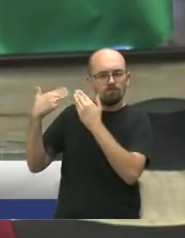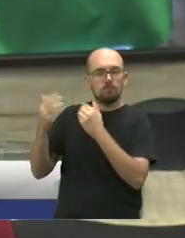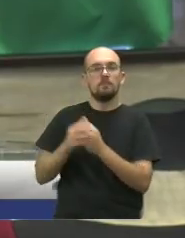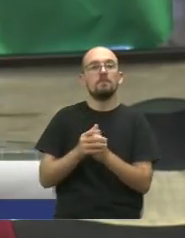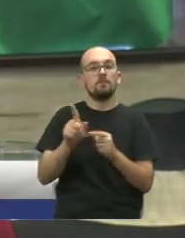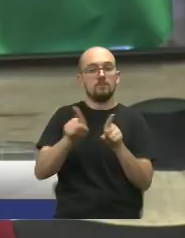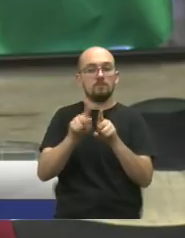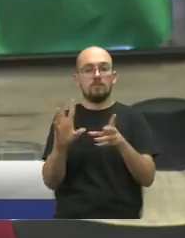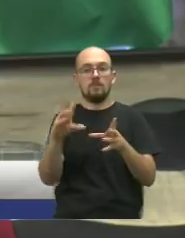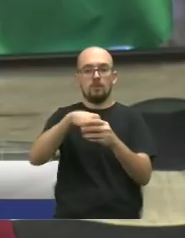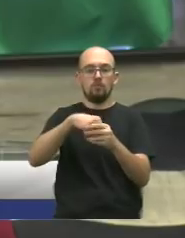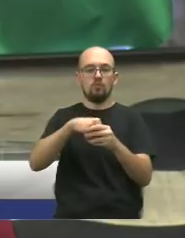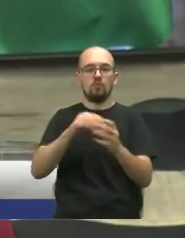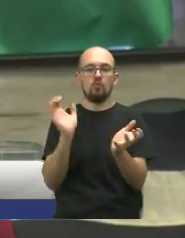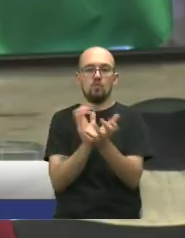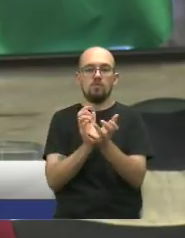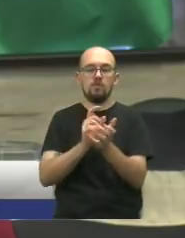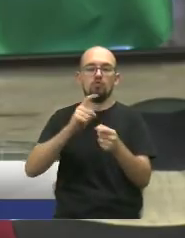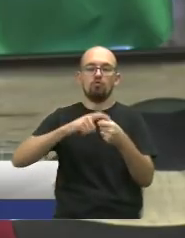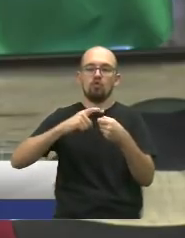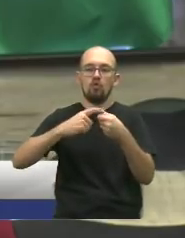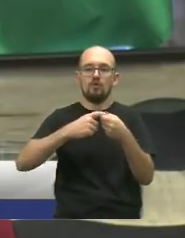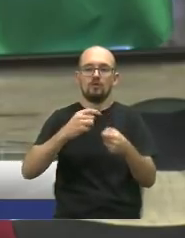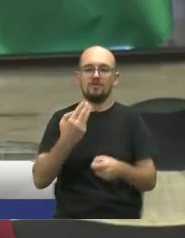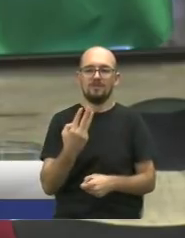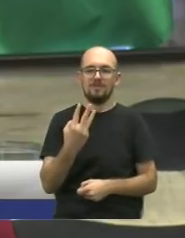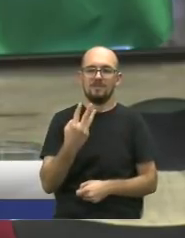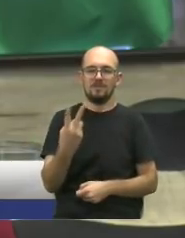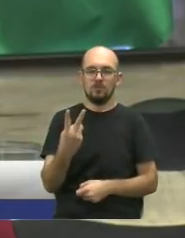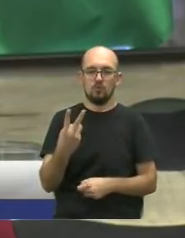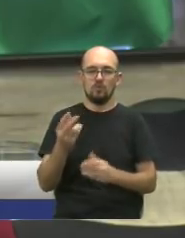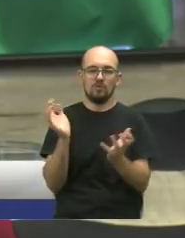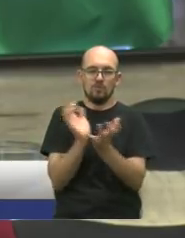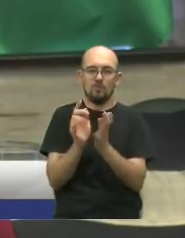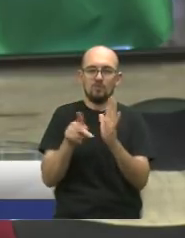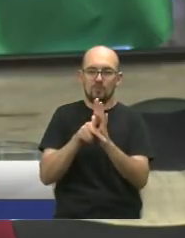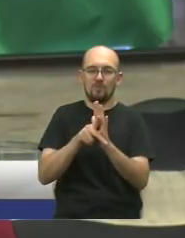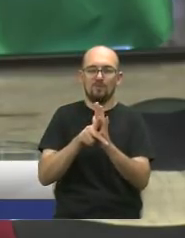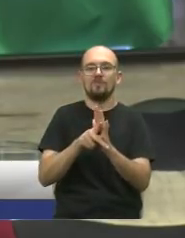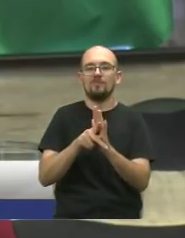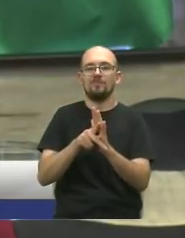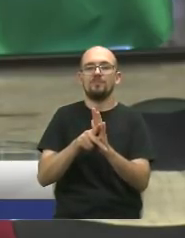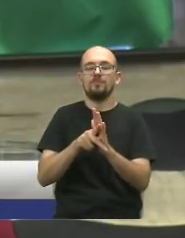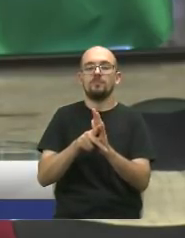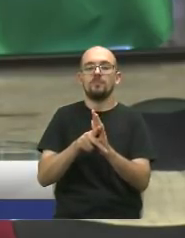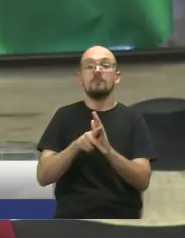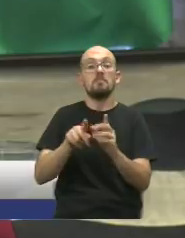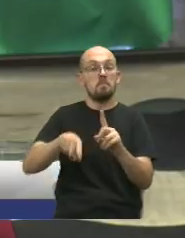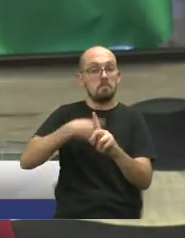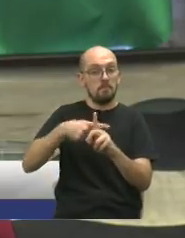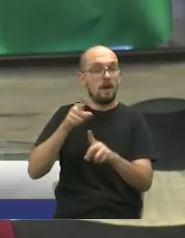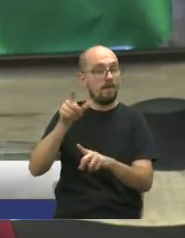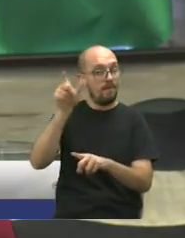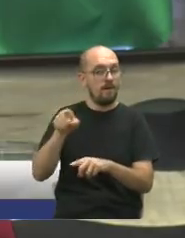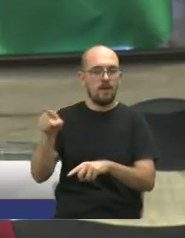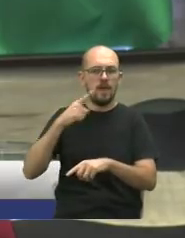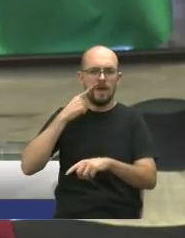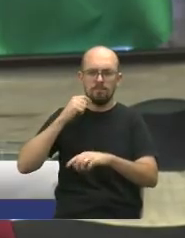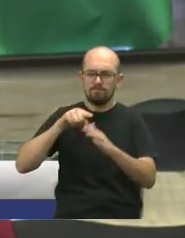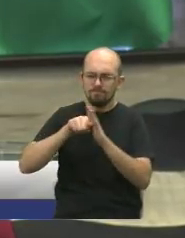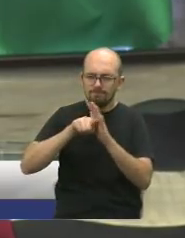de 32, MMDC, Núcleo João Ribeiro de Barros, e, mais do que isso, ele é um entusiasta da causa,